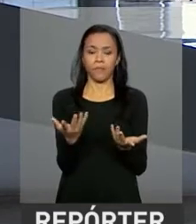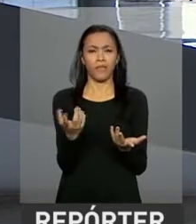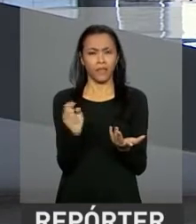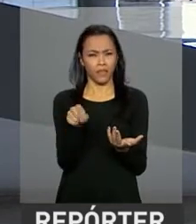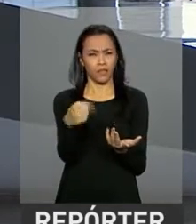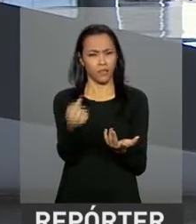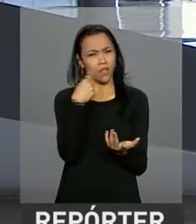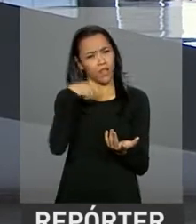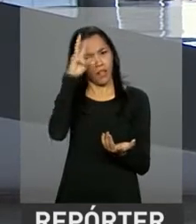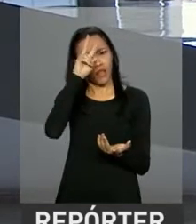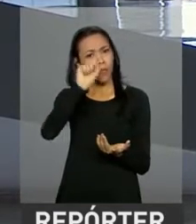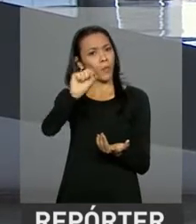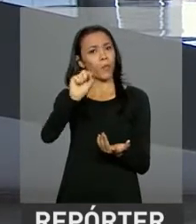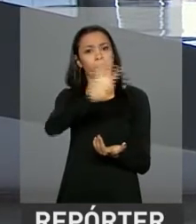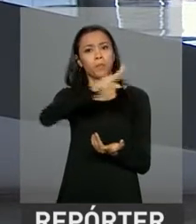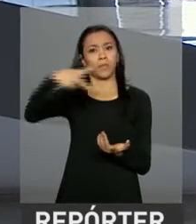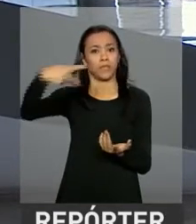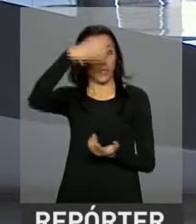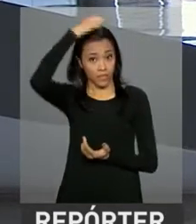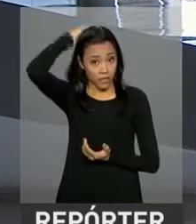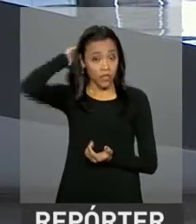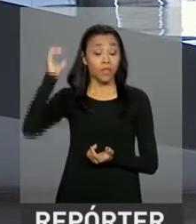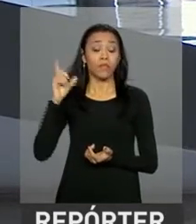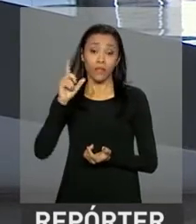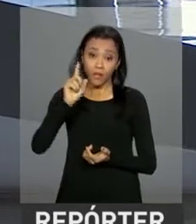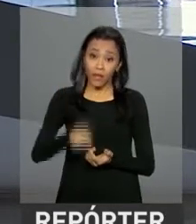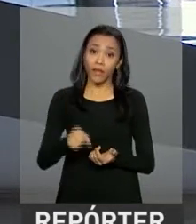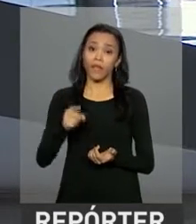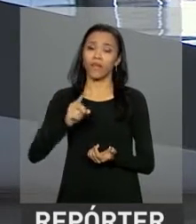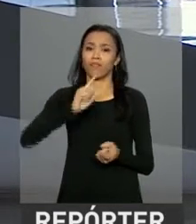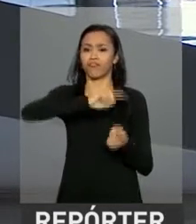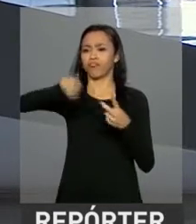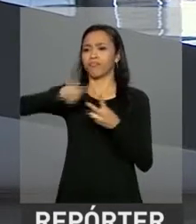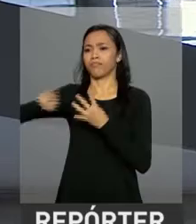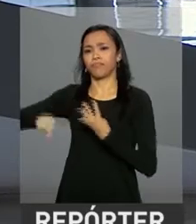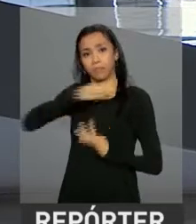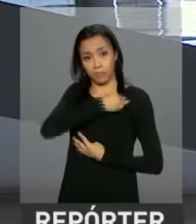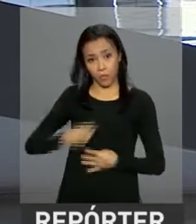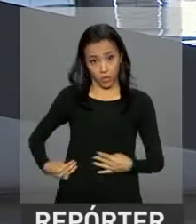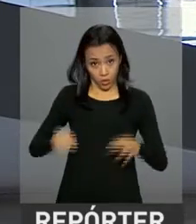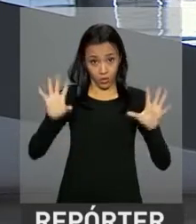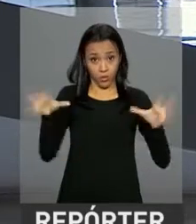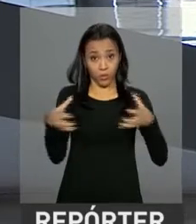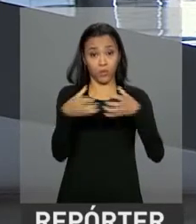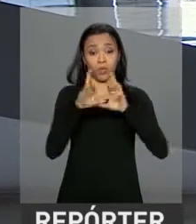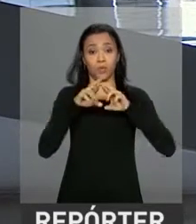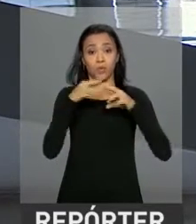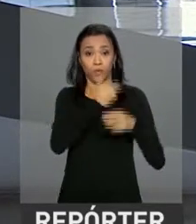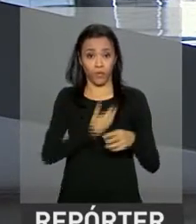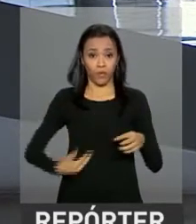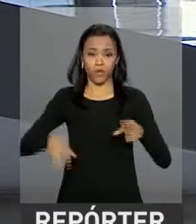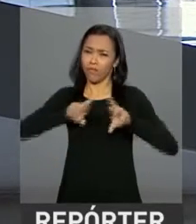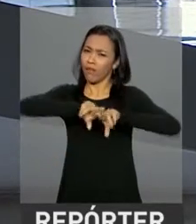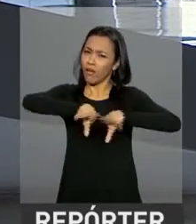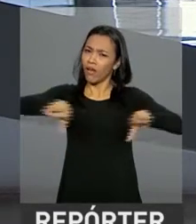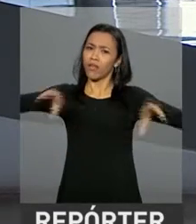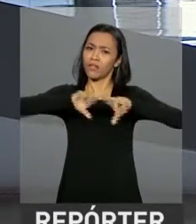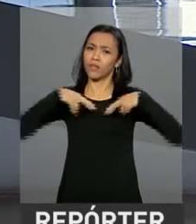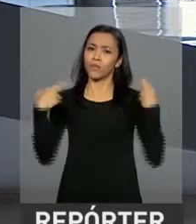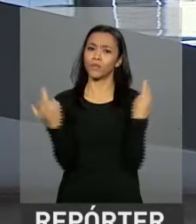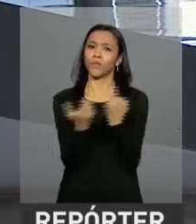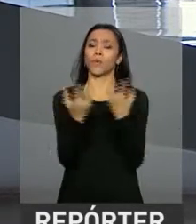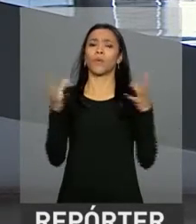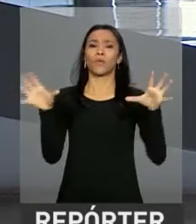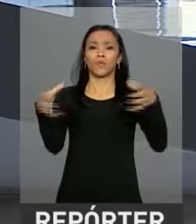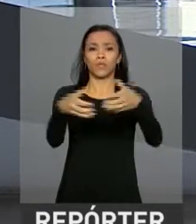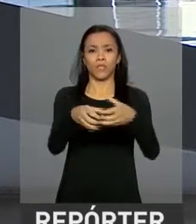né, o presidente em exercício Michel Temer, também ministros do governo, tiveram ontem uma série de reuniões com políticos,